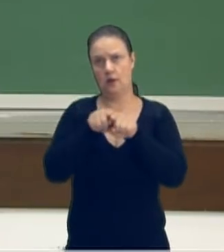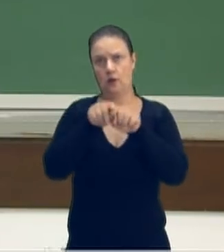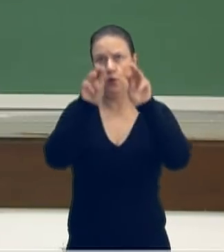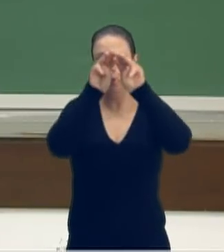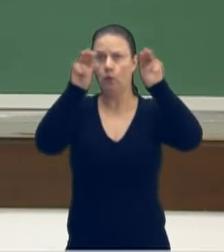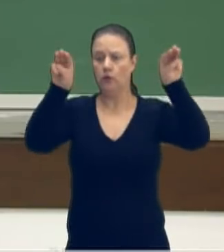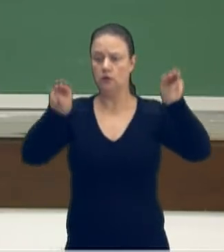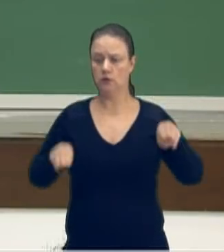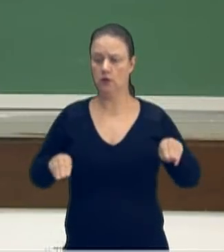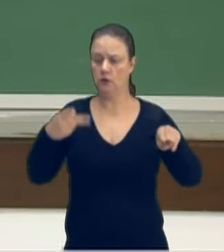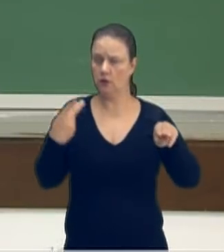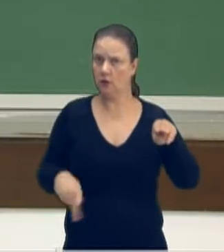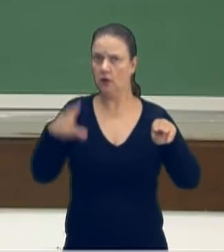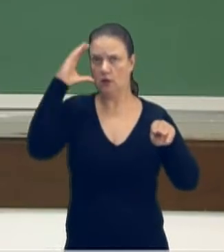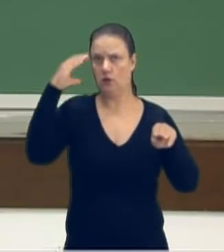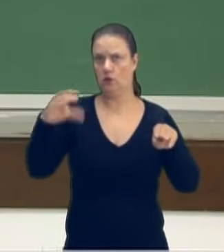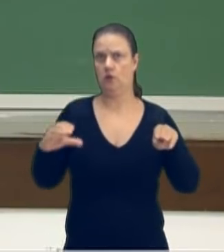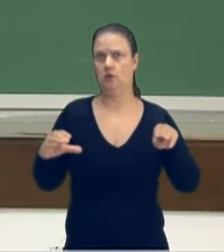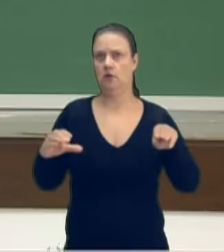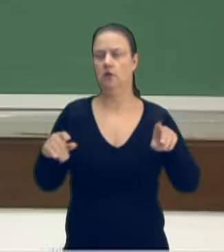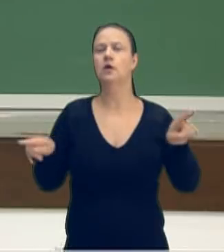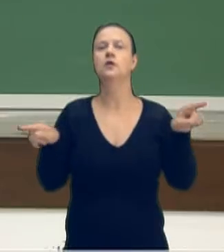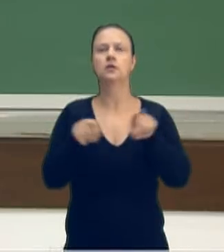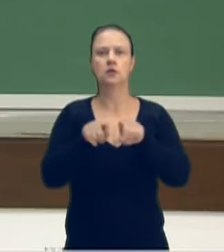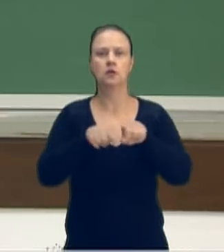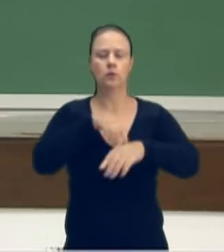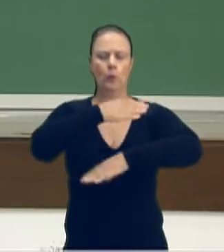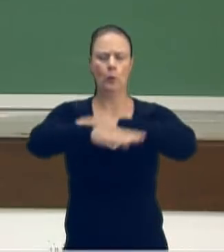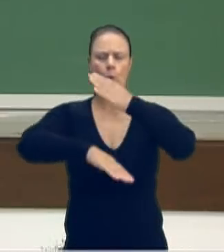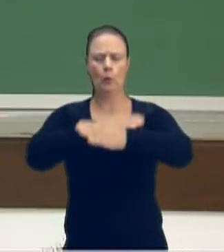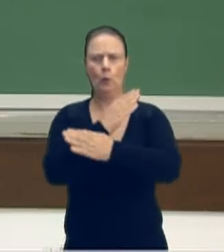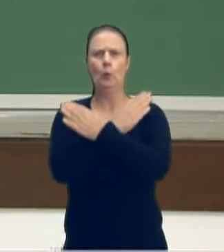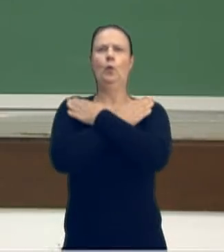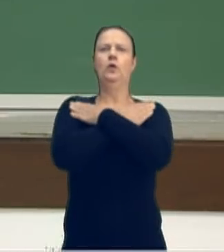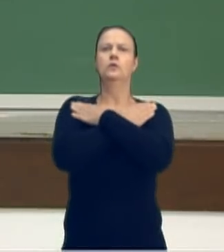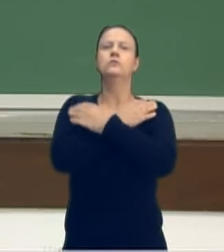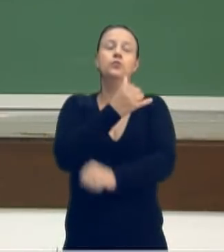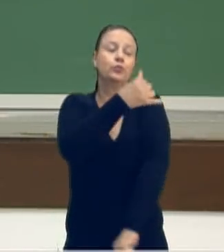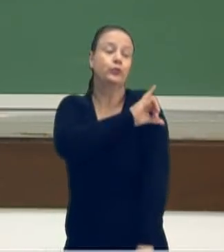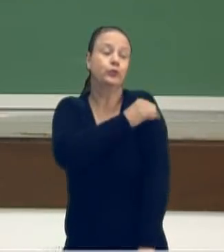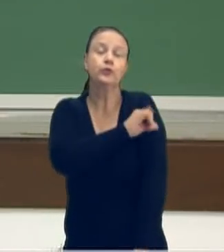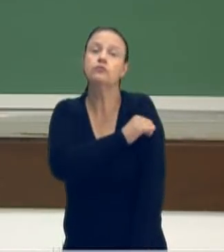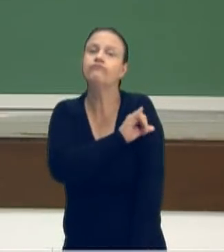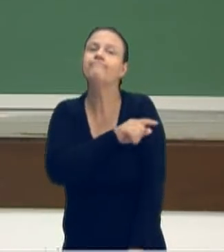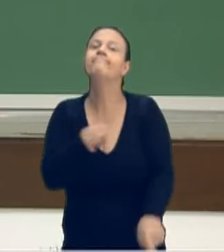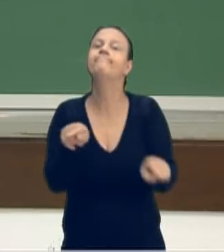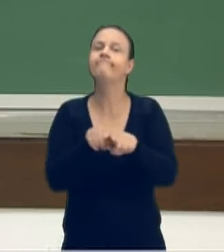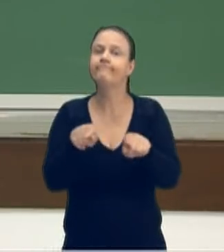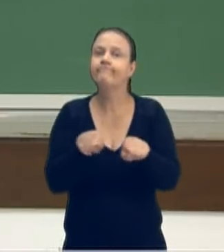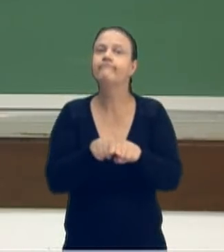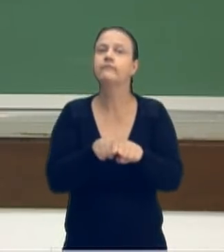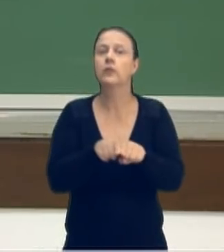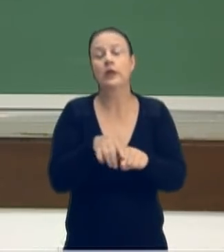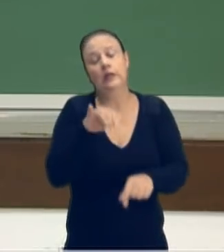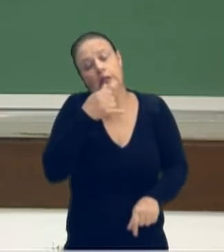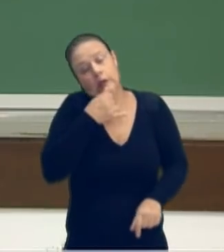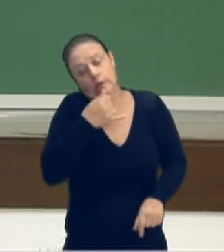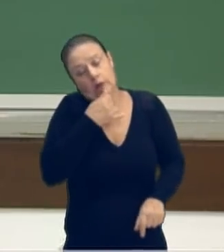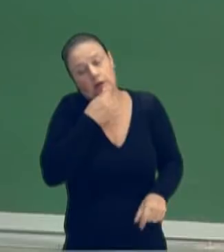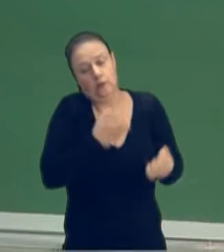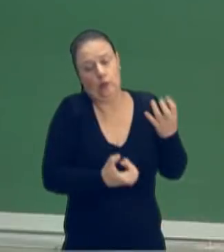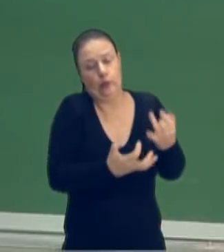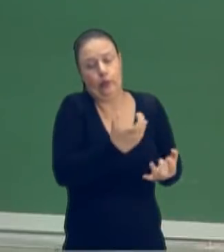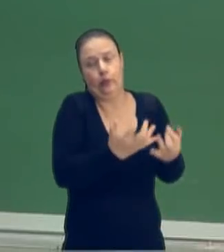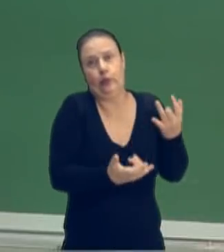havia inclusive uma múmia com um sarcófago lacrado no Museu do Rio de Janeiro, aquele que infelizmente foi incendiado. Existem